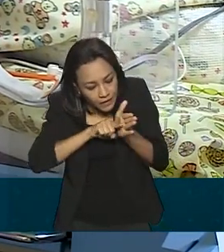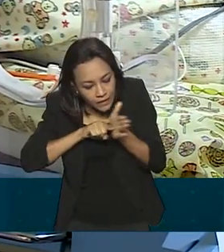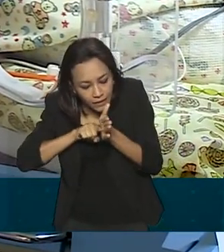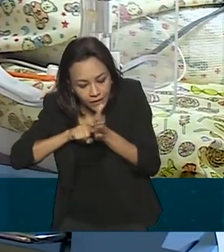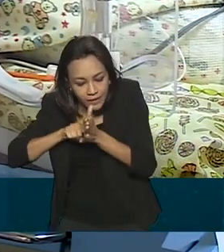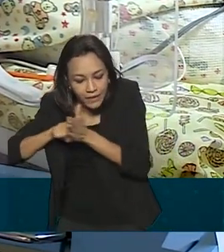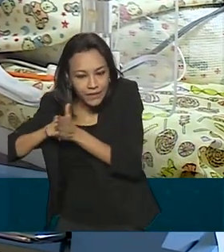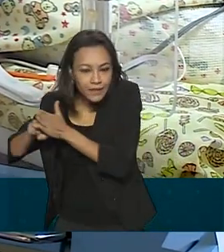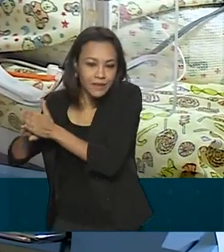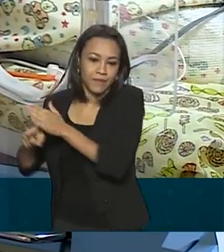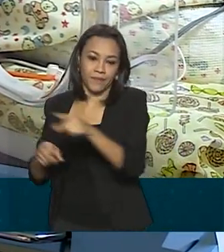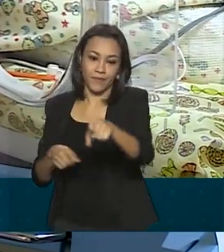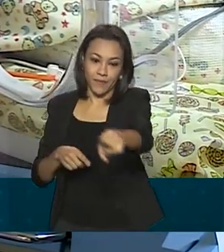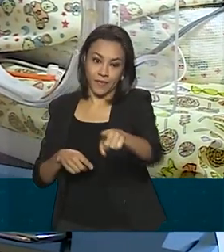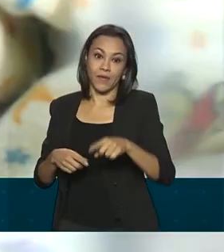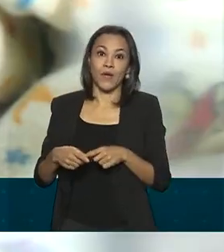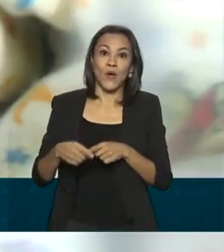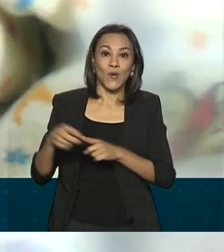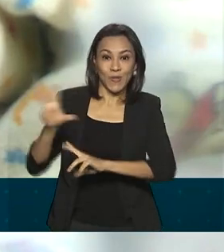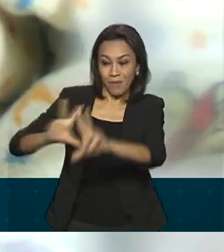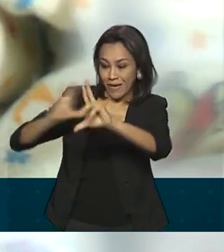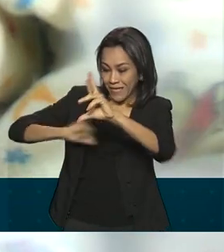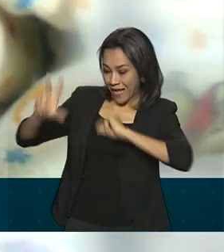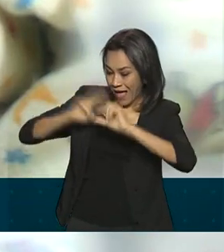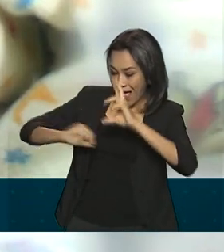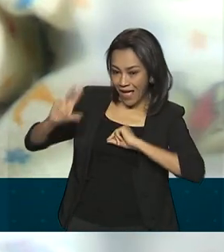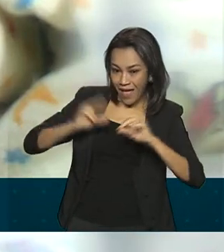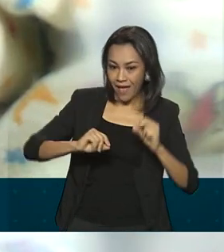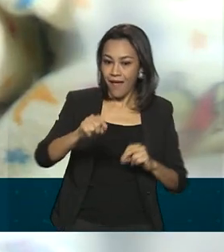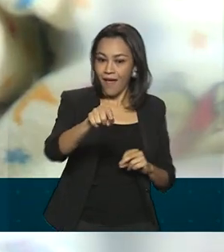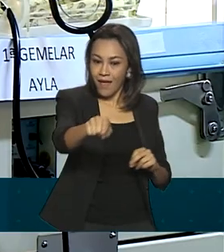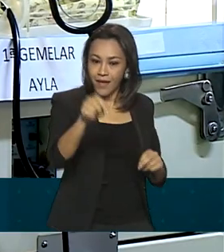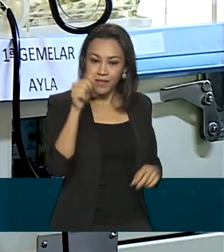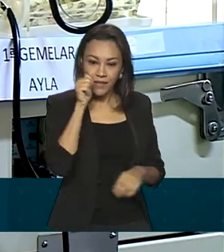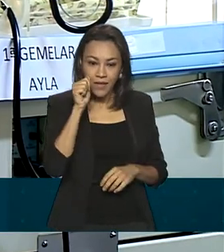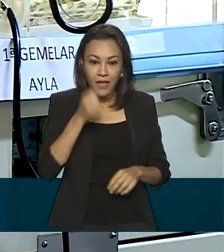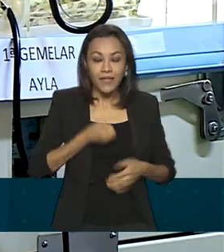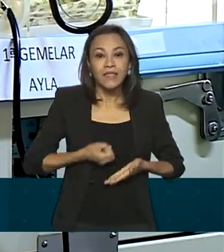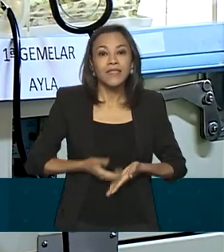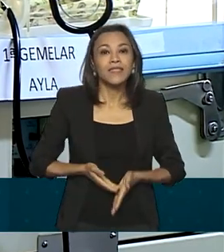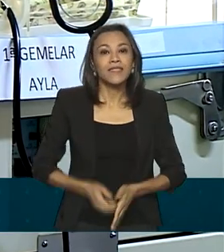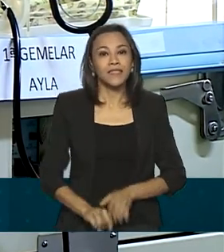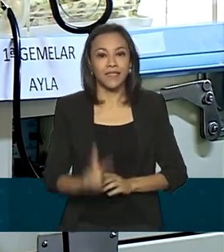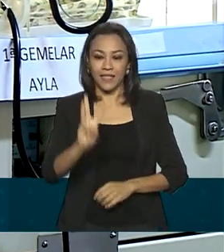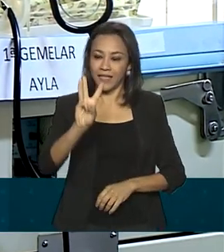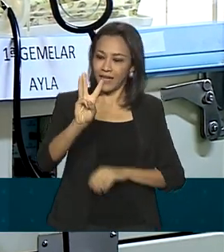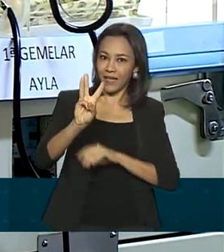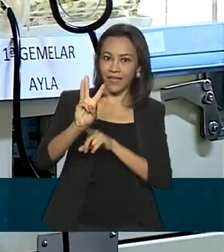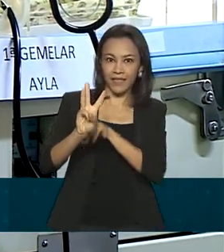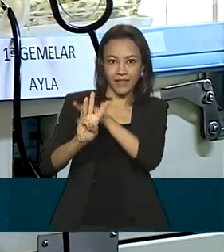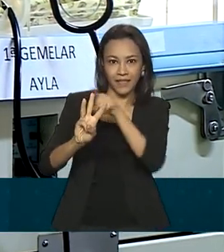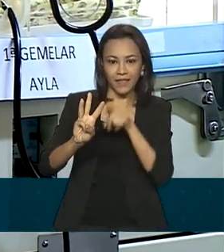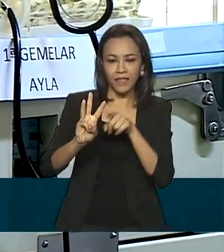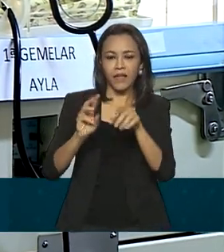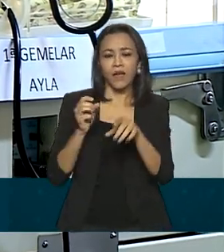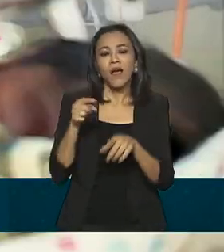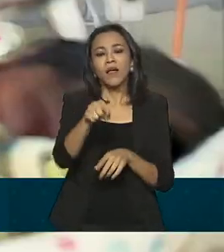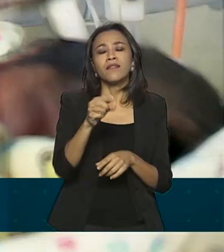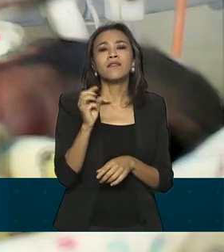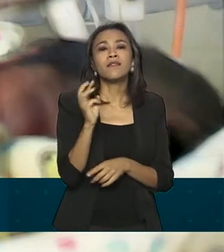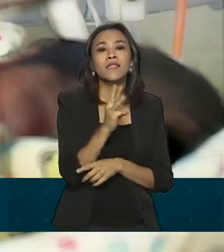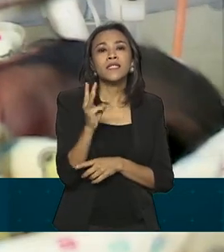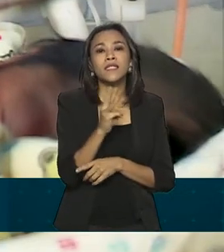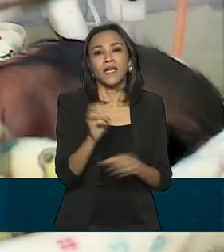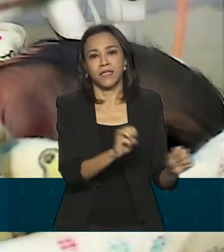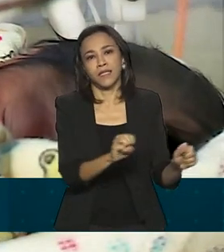Os presentes chegaram um pouco mais cedo. Ayla é uma das trigêmeas da Maria José. Ela nasceu com 33 semanas